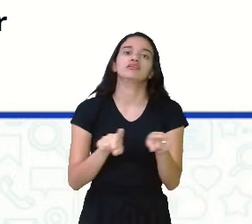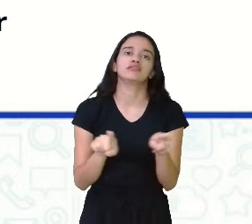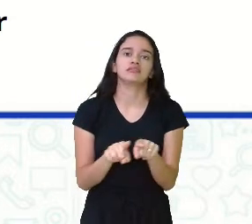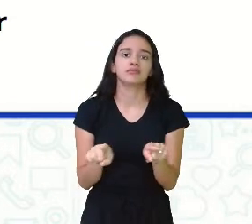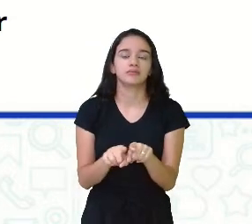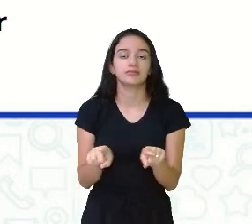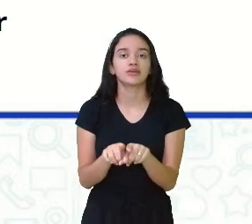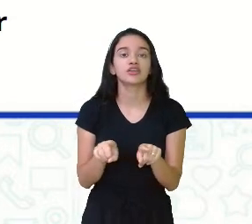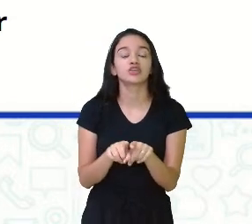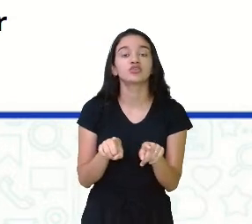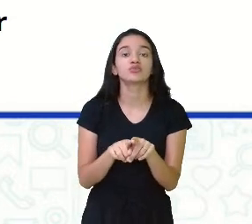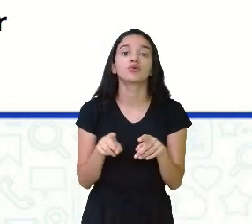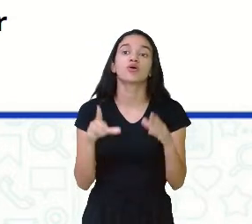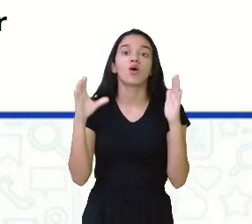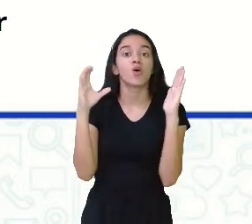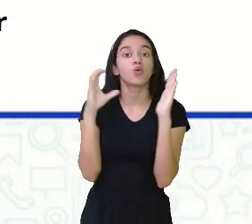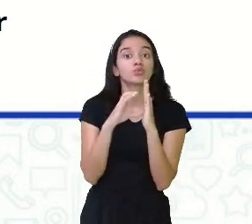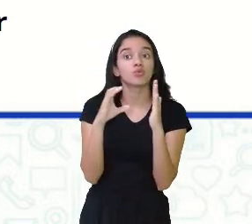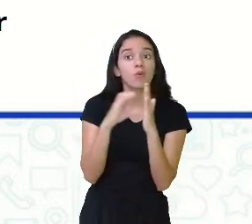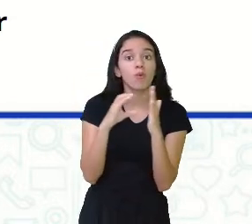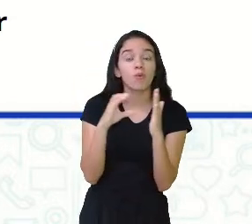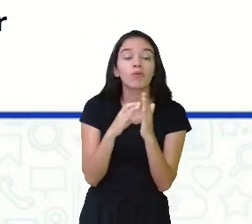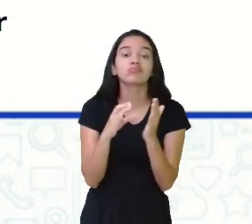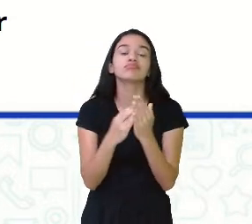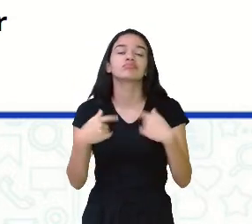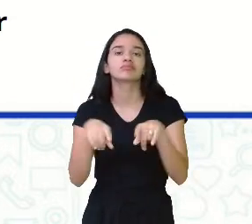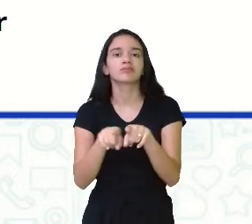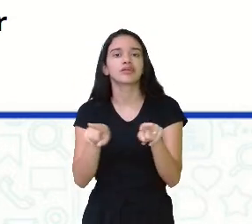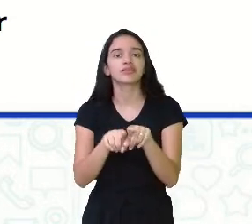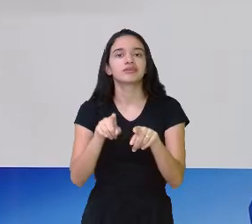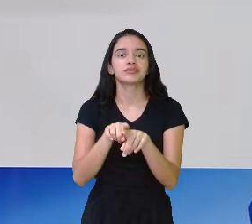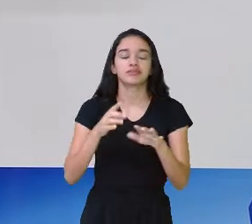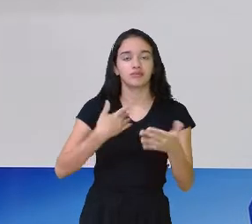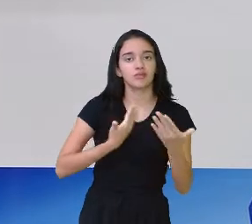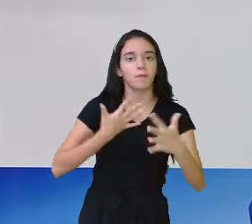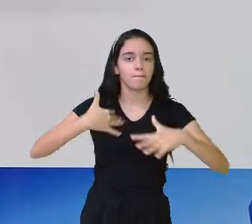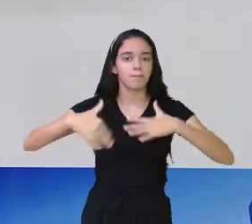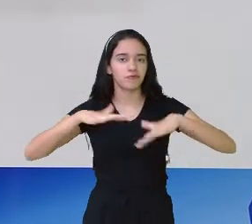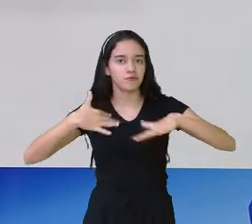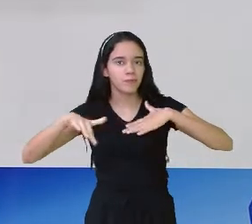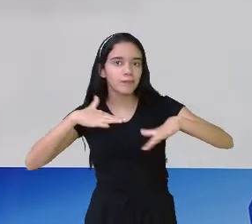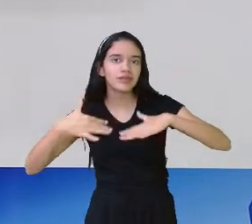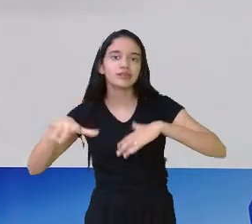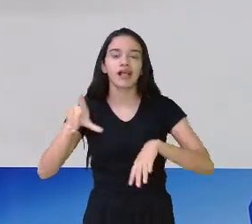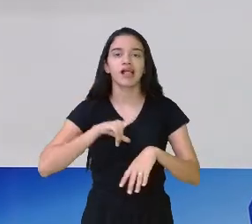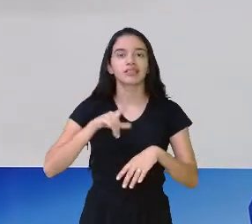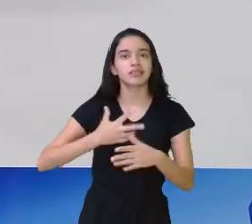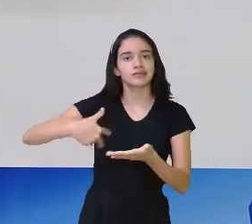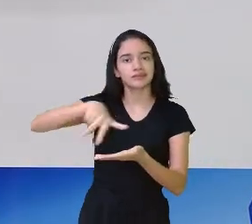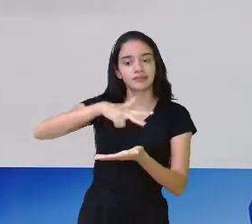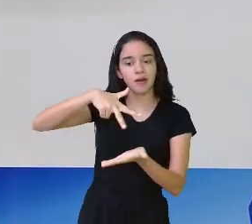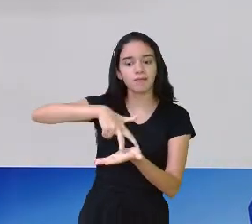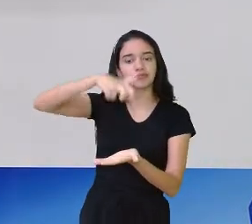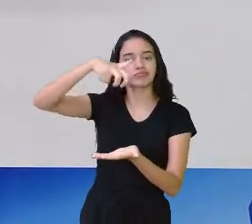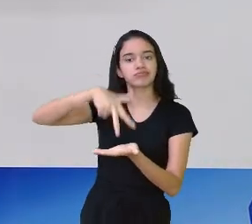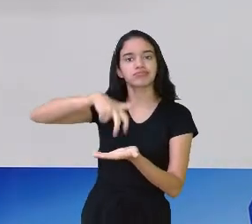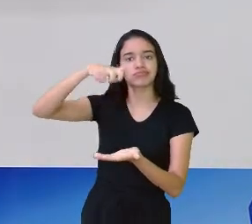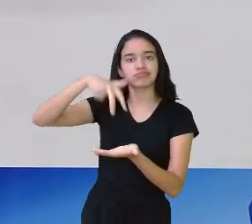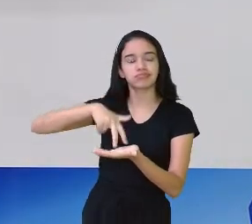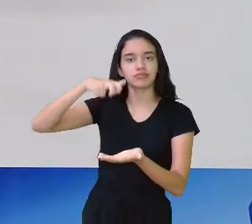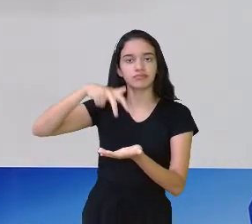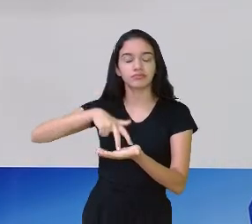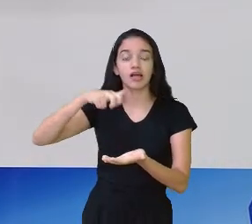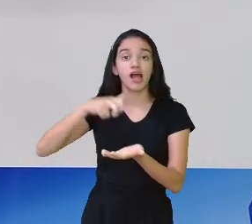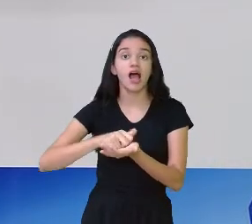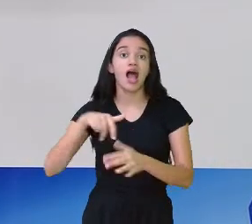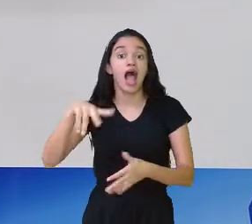do código, né, do repertório de movimento de cada dança. Tem dança que não tem pulo. Por exemplo, a dança do ventre não